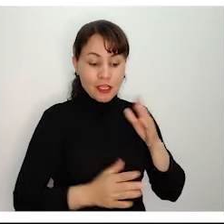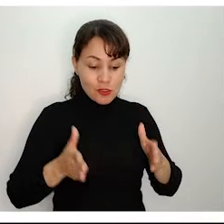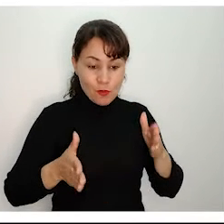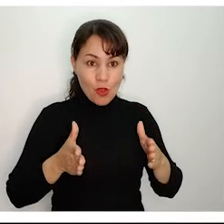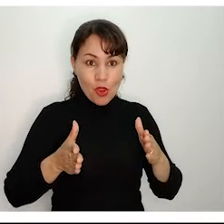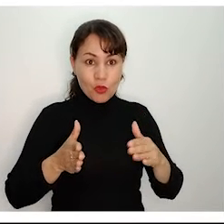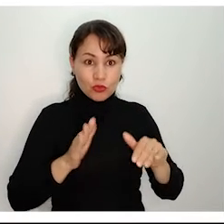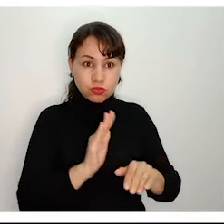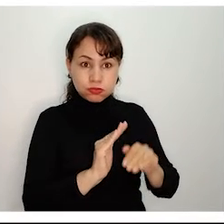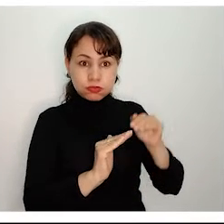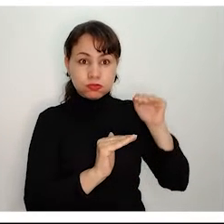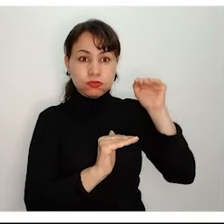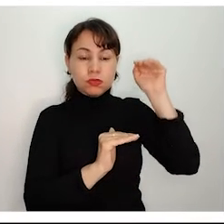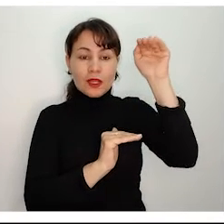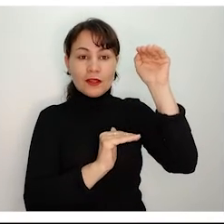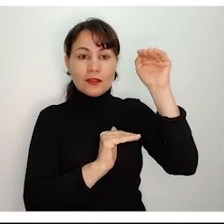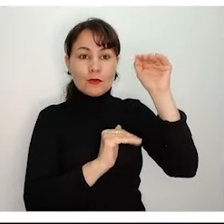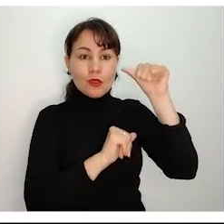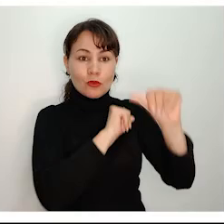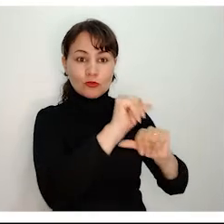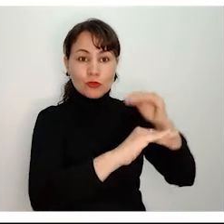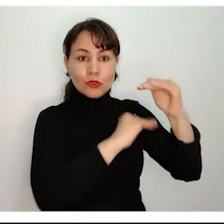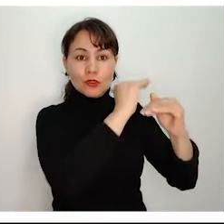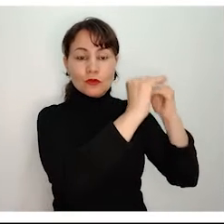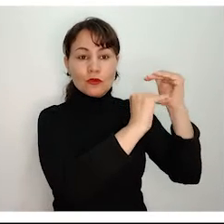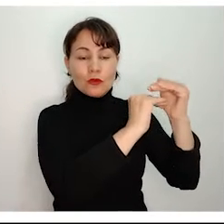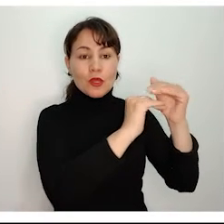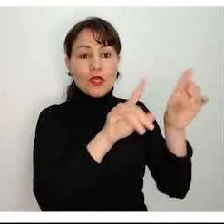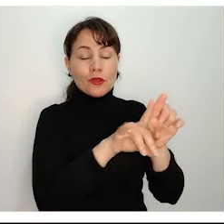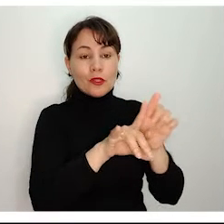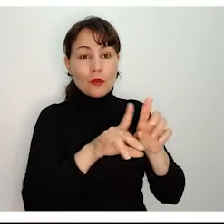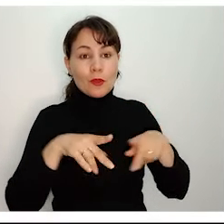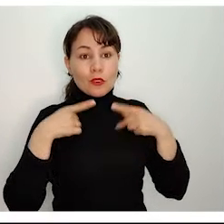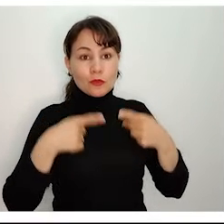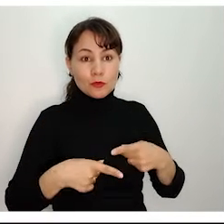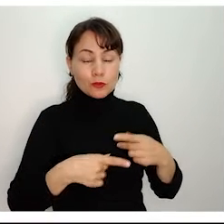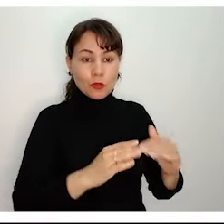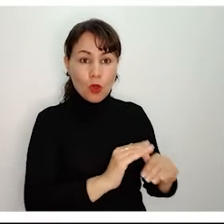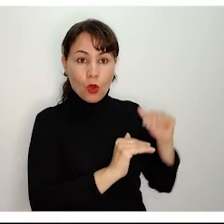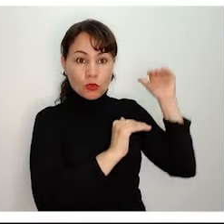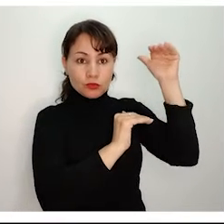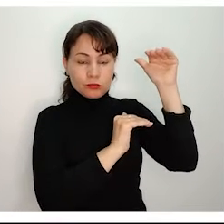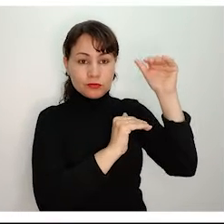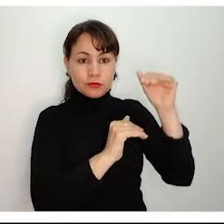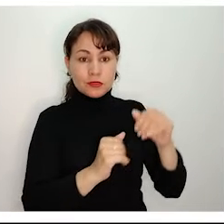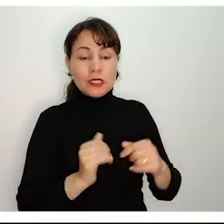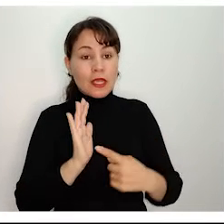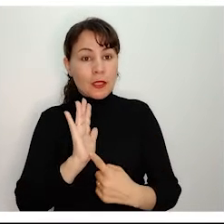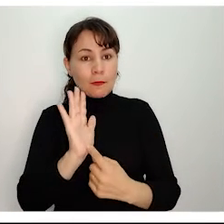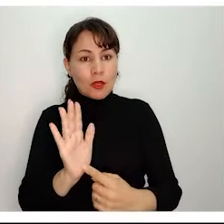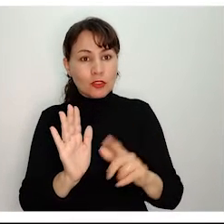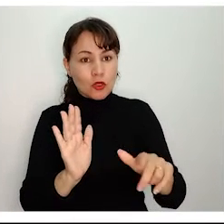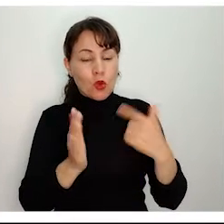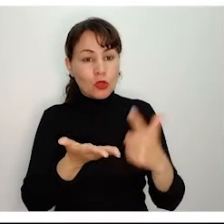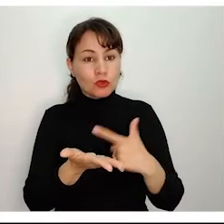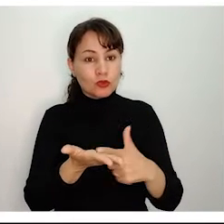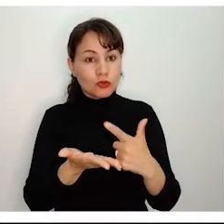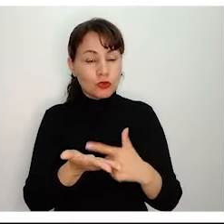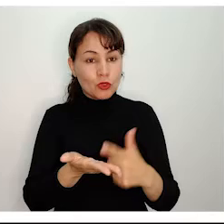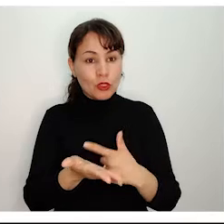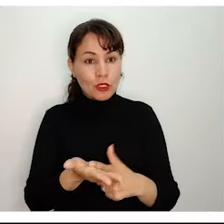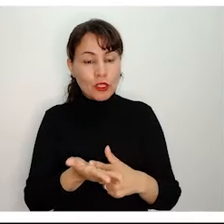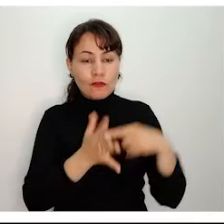crianças têm durante o seu período de crescimento e desenvolvimento e adultos também. E aqui aparece um outro livro que se